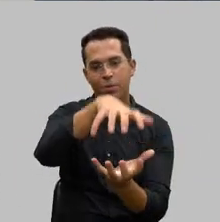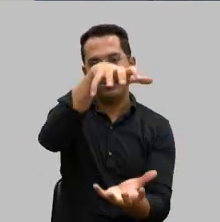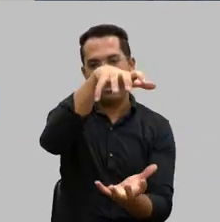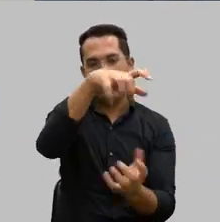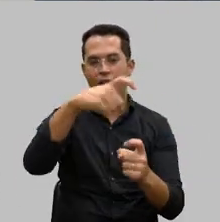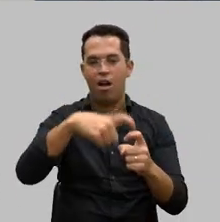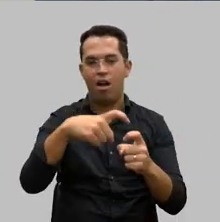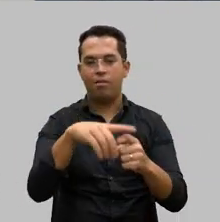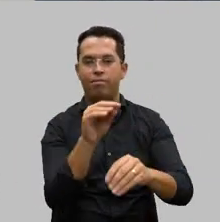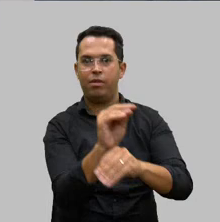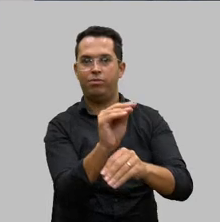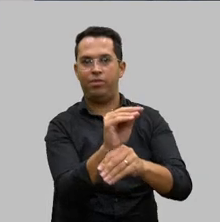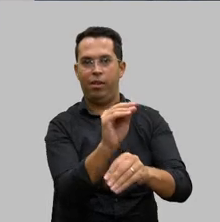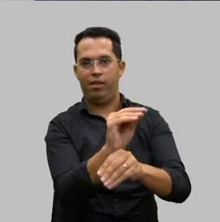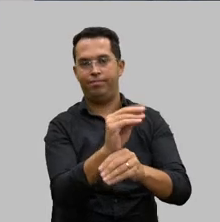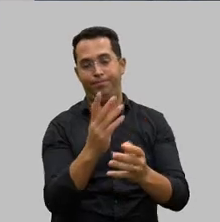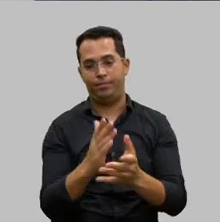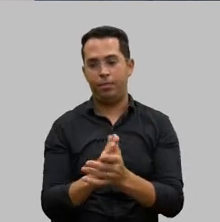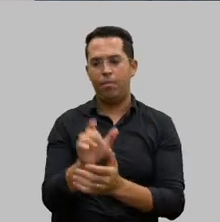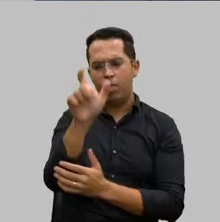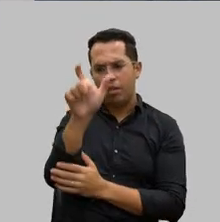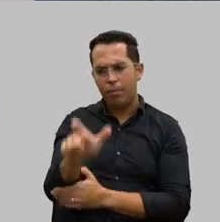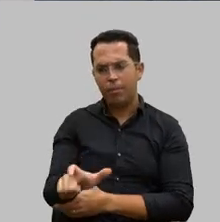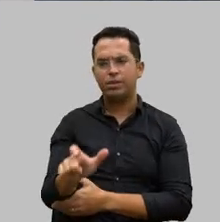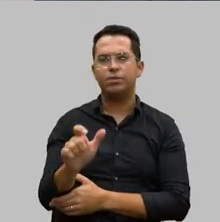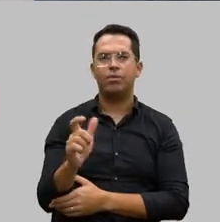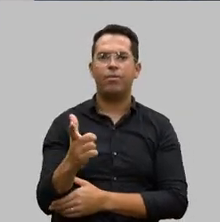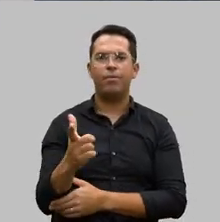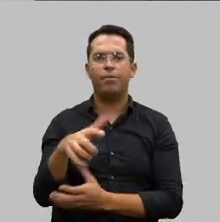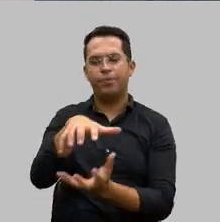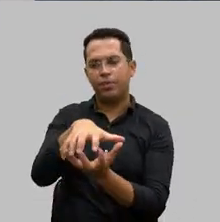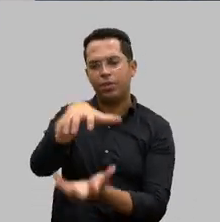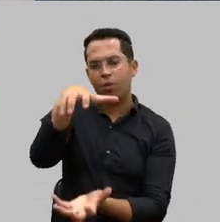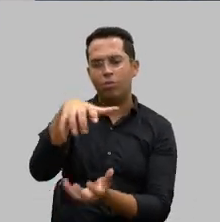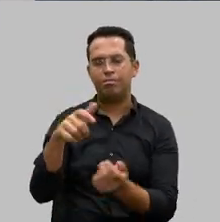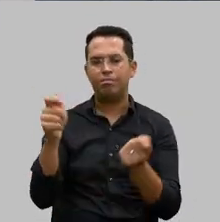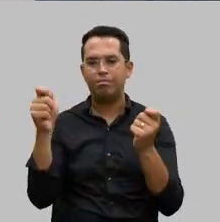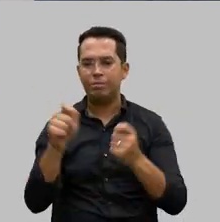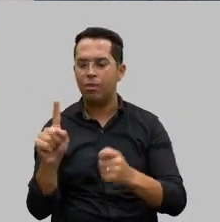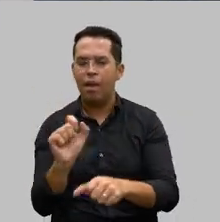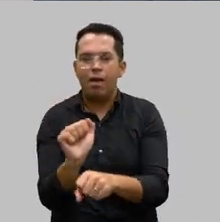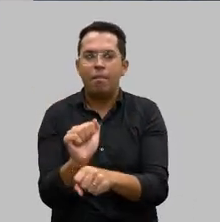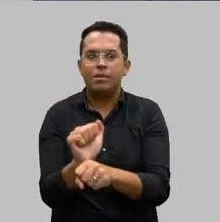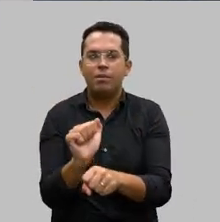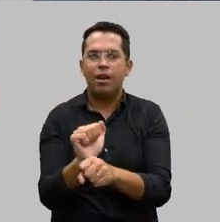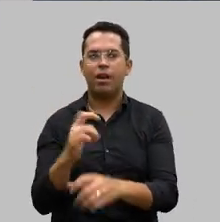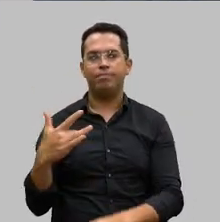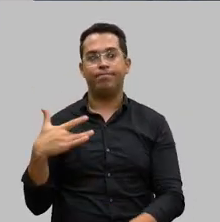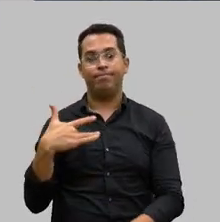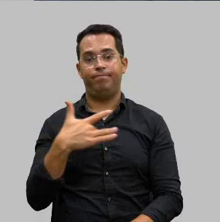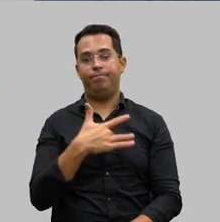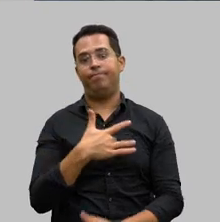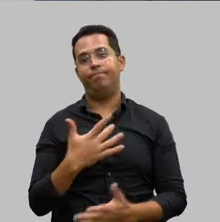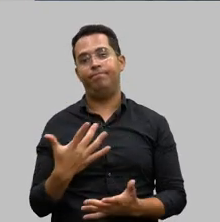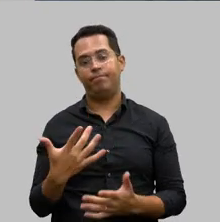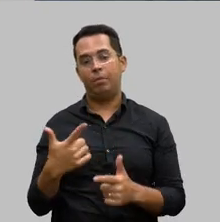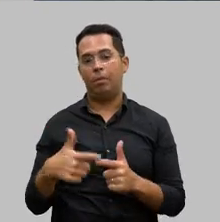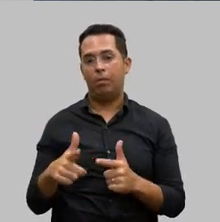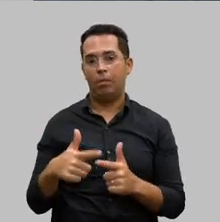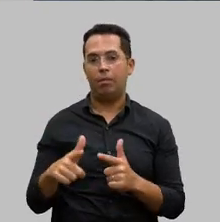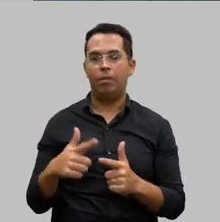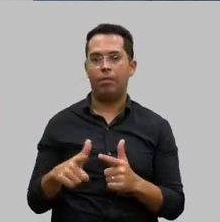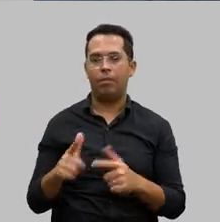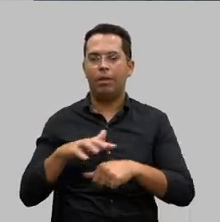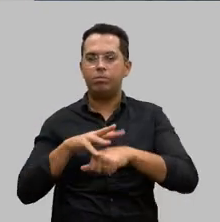quando a gente fala a gente volta lá atrás em 1960 saiu uma reportagem na Gazeta do